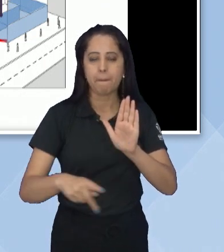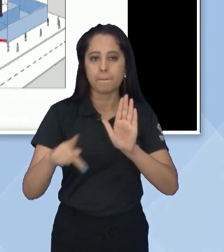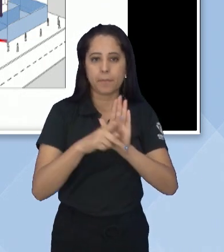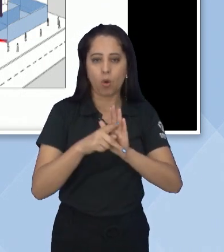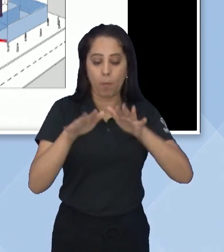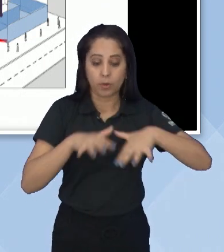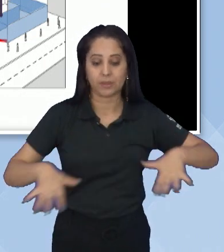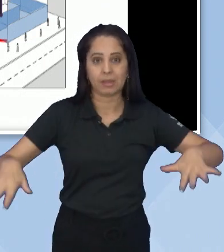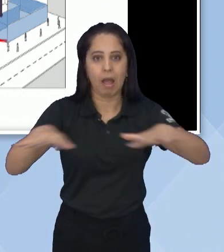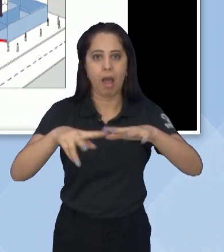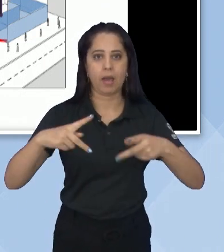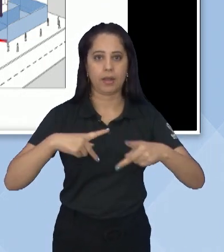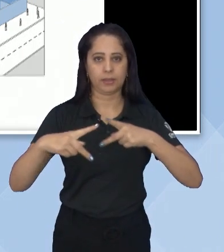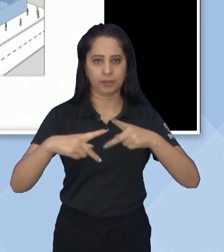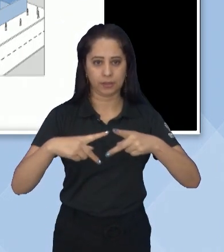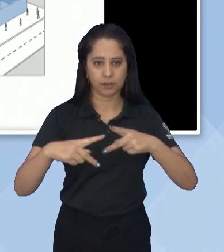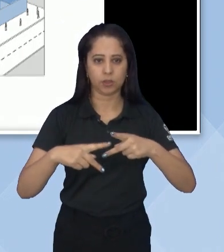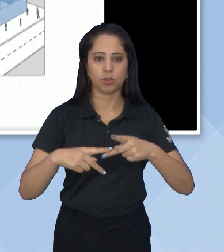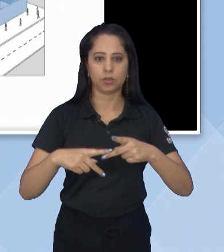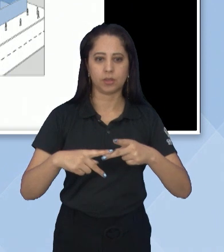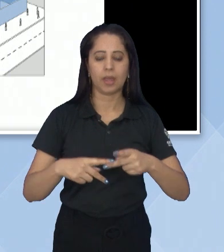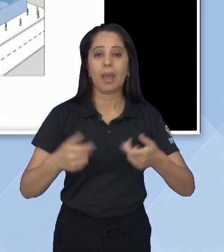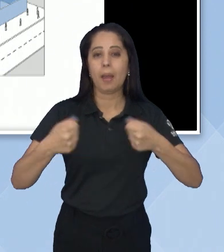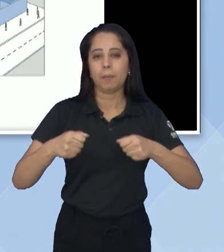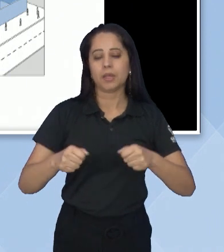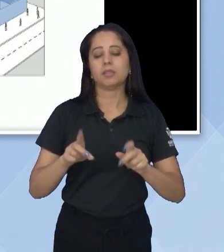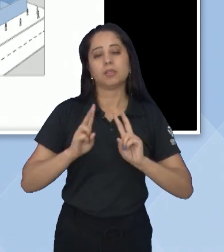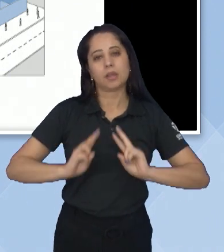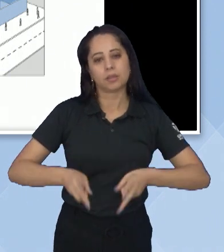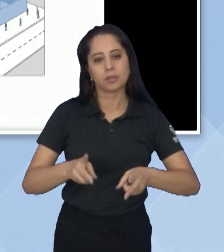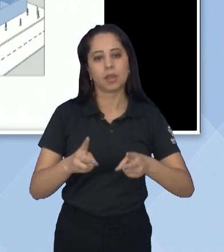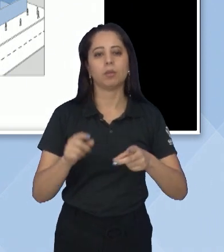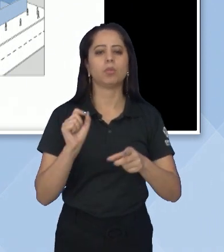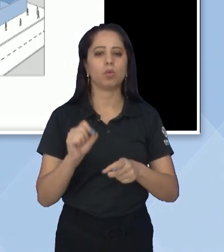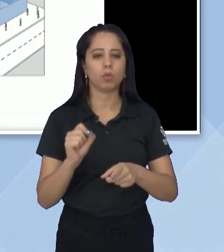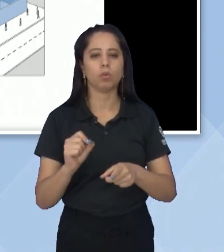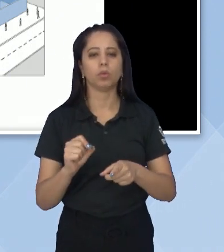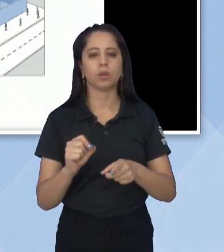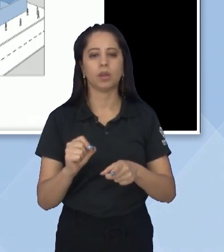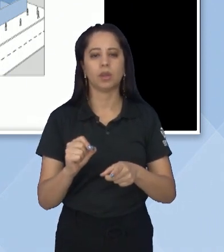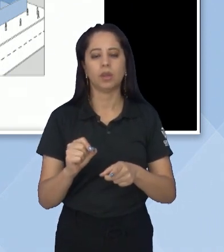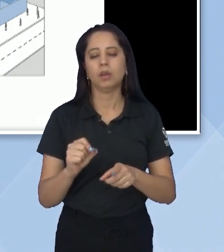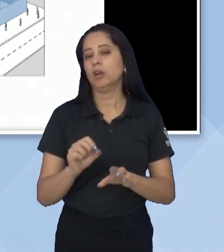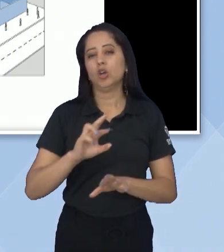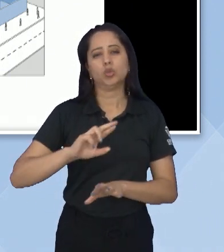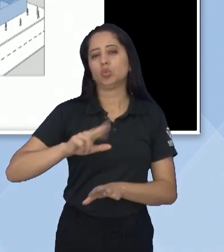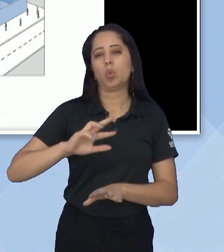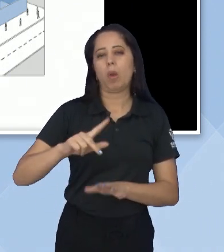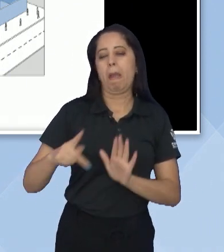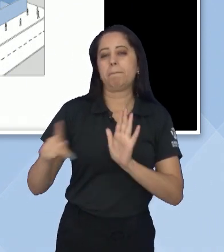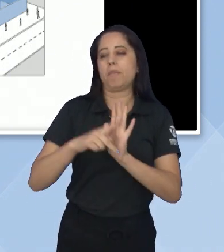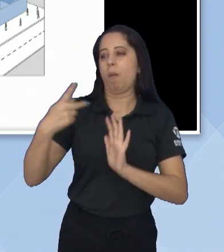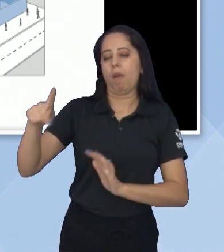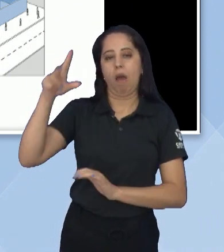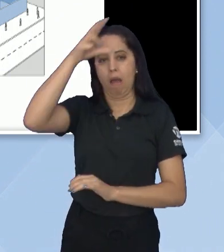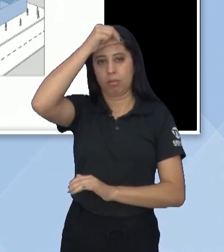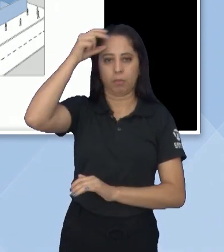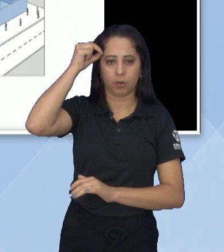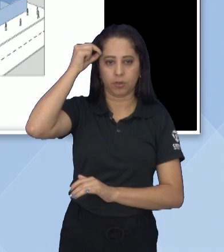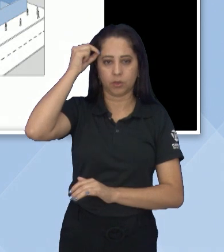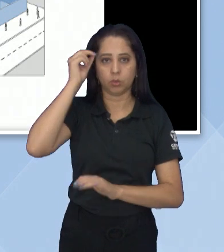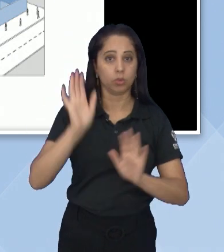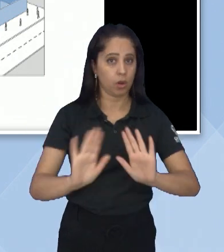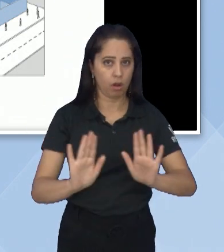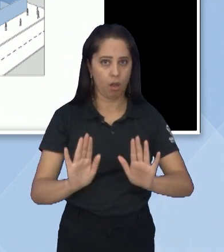ele ele é submetido ao Conselho Municipal de desenvolvimento urbano Então não é uma coisa que fica totalmente a discricionária a prefeitura o decreto ele passa